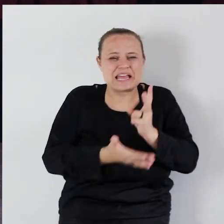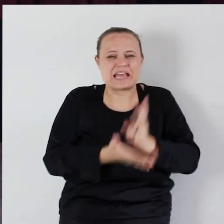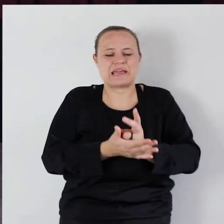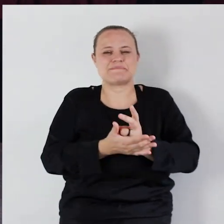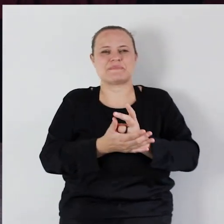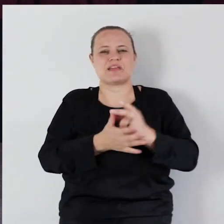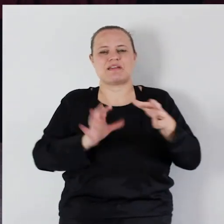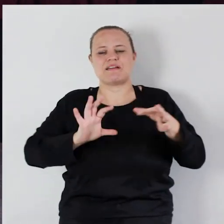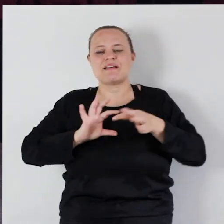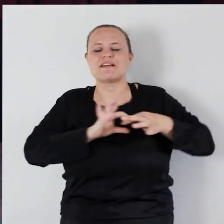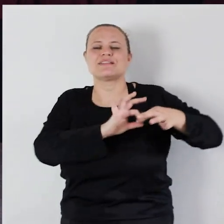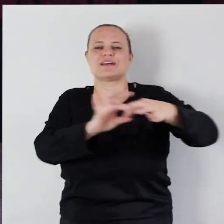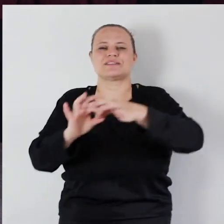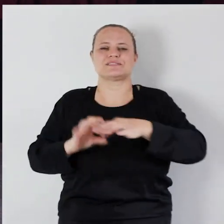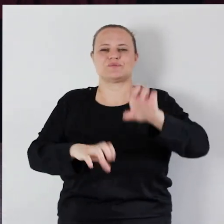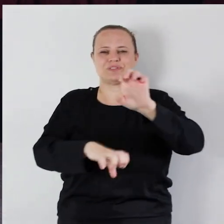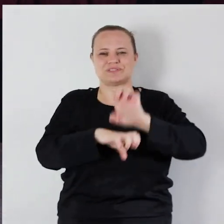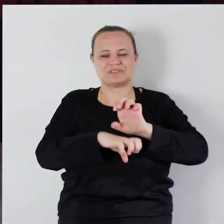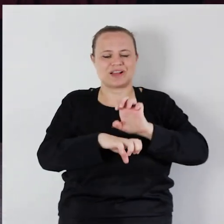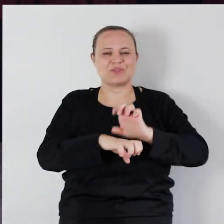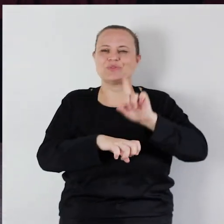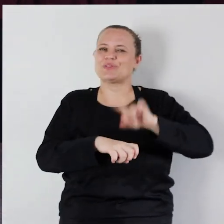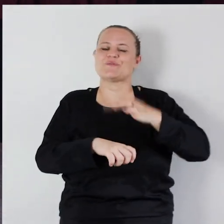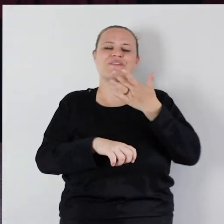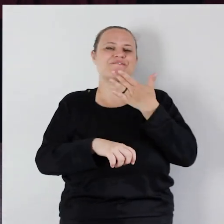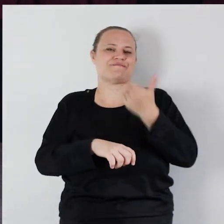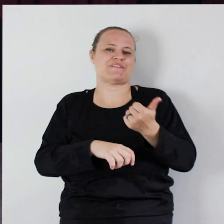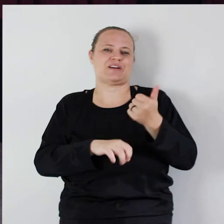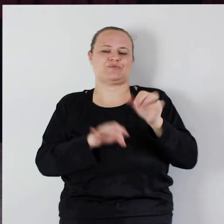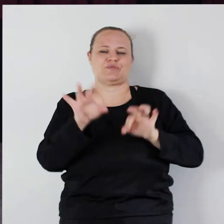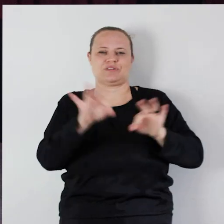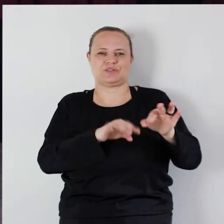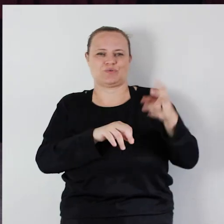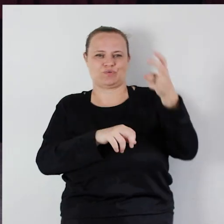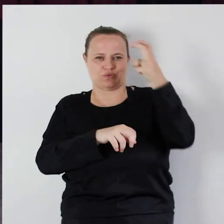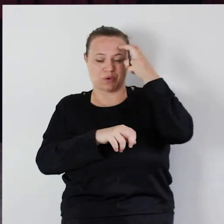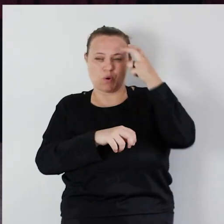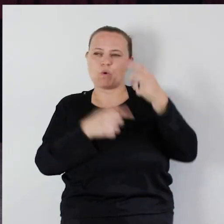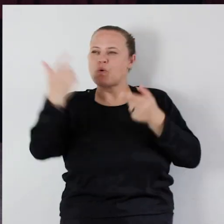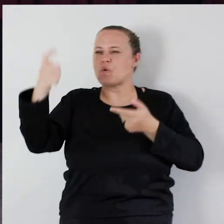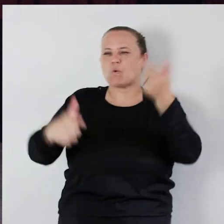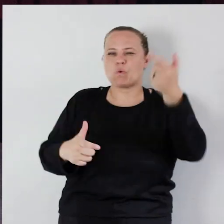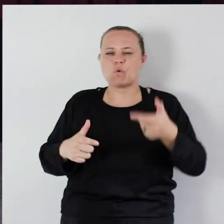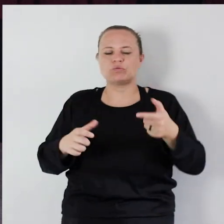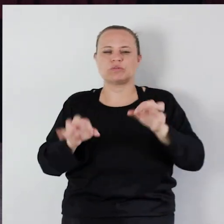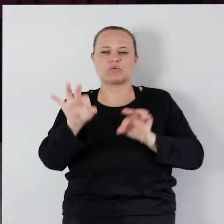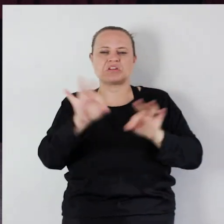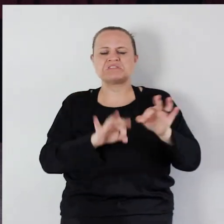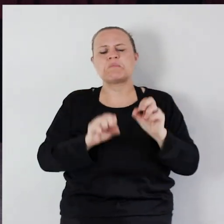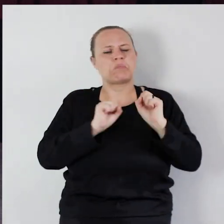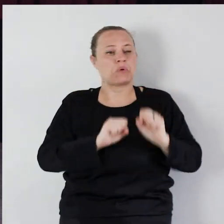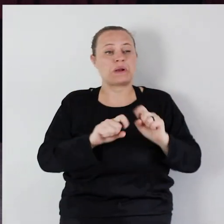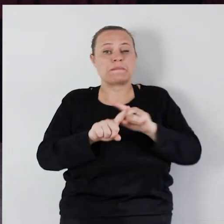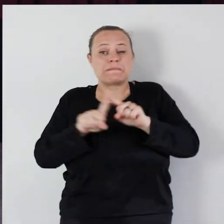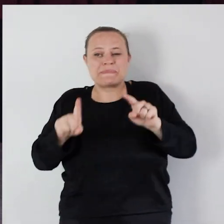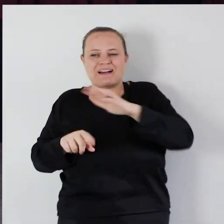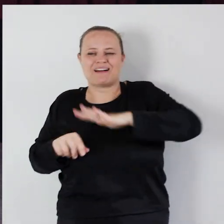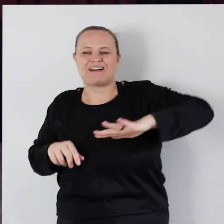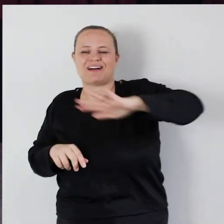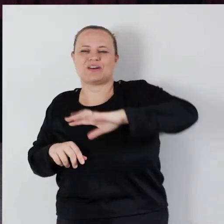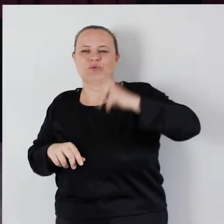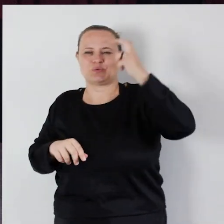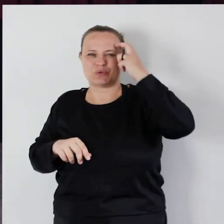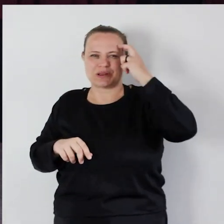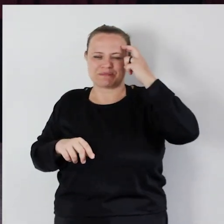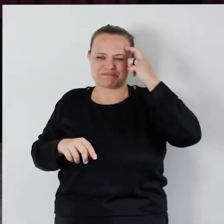quando eu troco com outros pesquisadores, assim, é que toda relação com o Estado, ela vai implicar um nível de formalidade que não é fácil para a